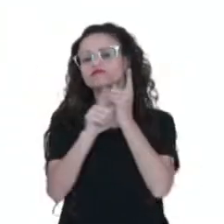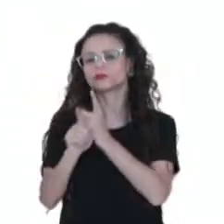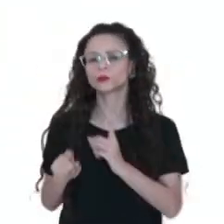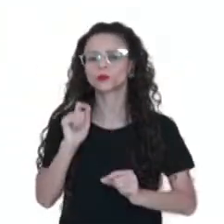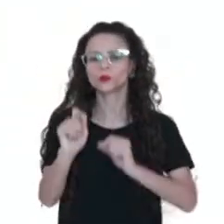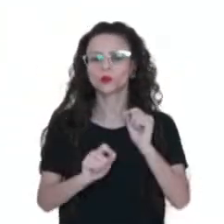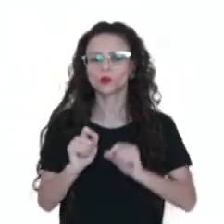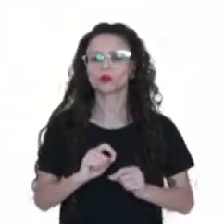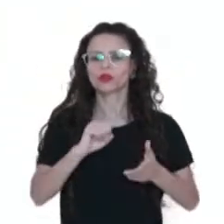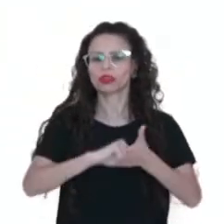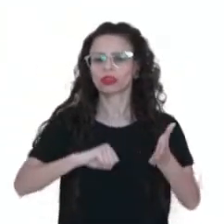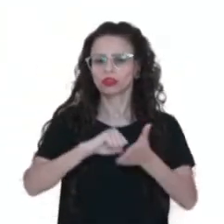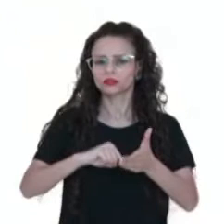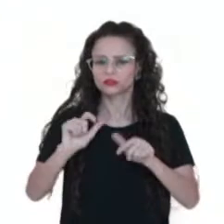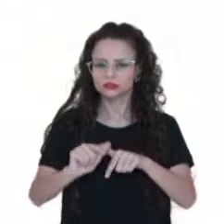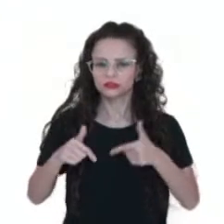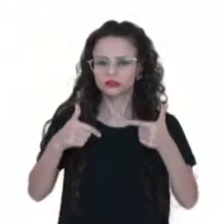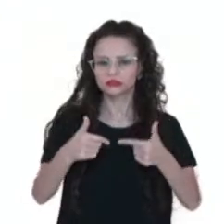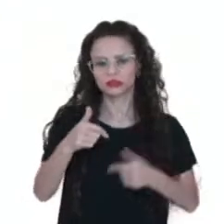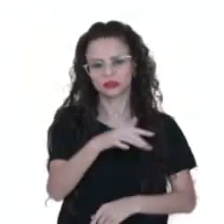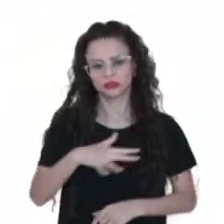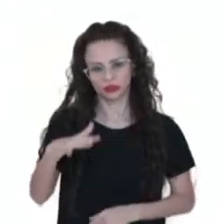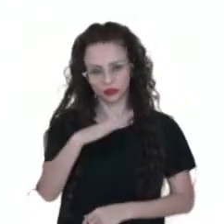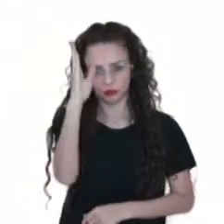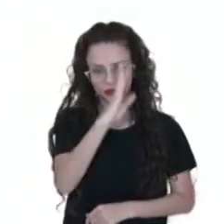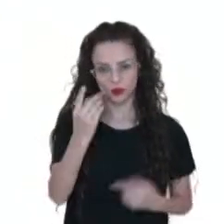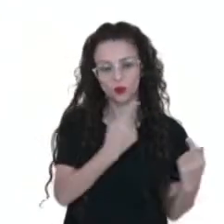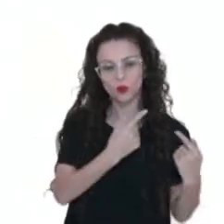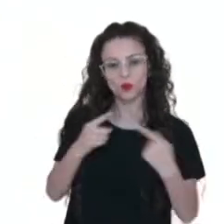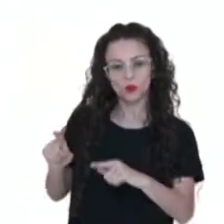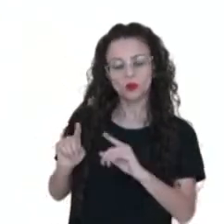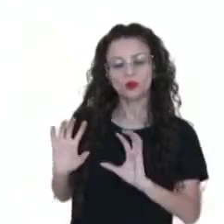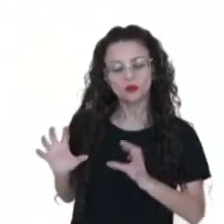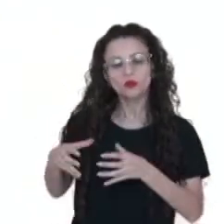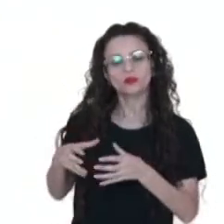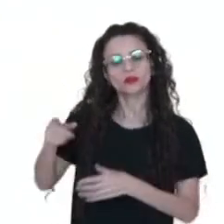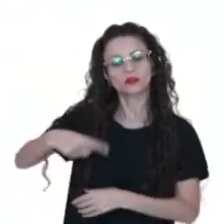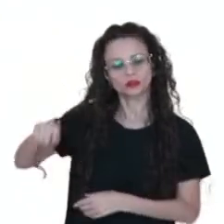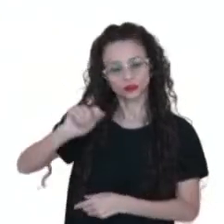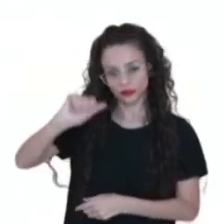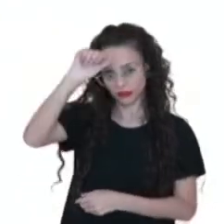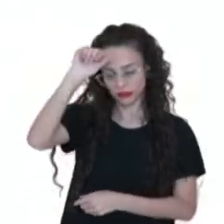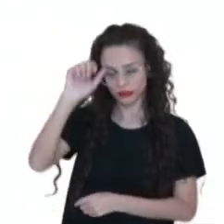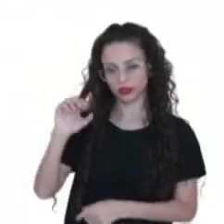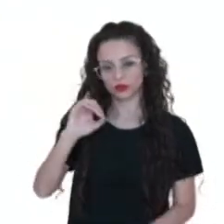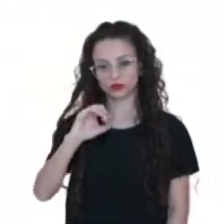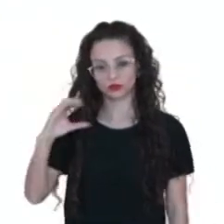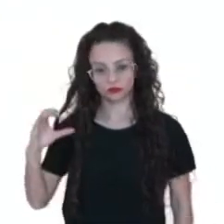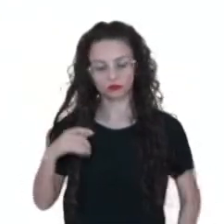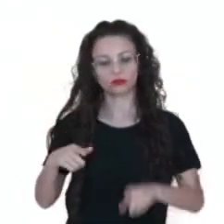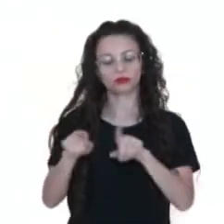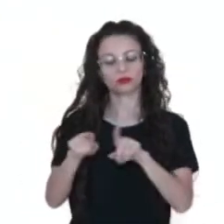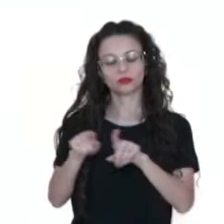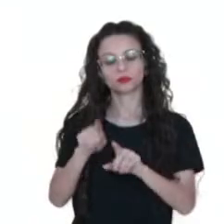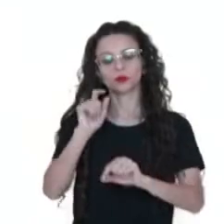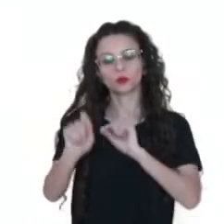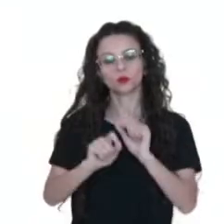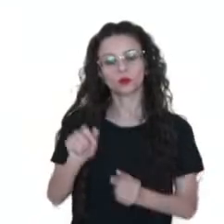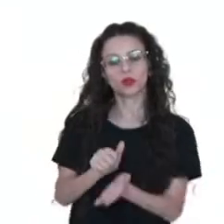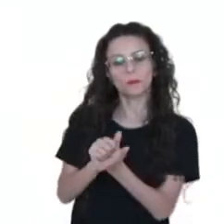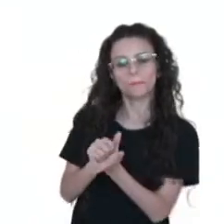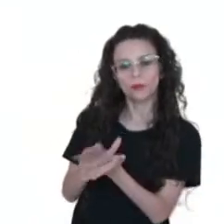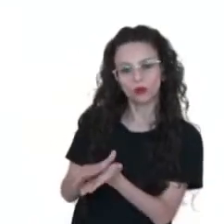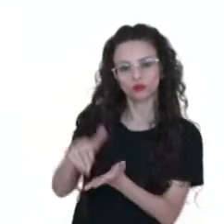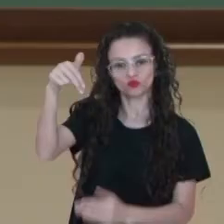resistência luso-brasileira contra o governo da Companhia das Índias Ocidentais e a sua expulsão do